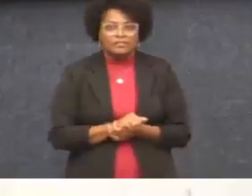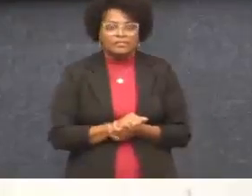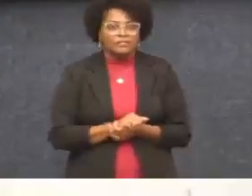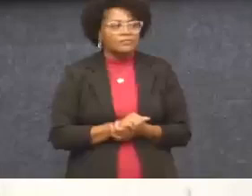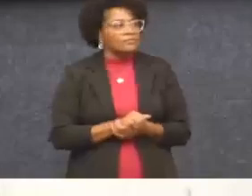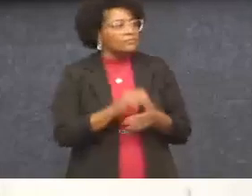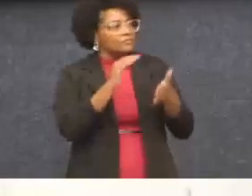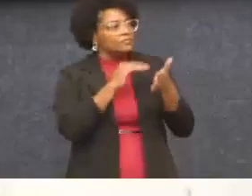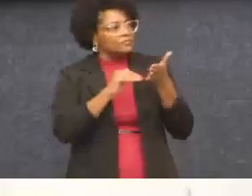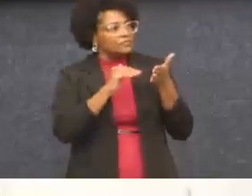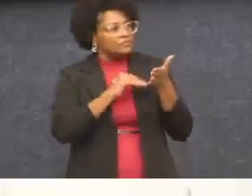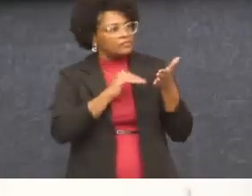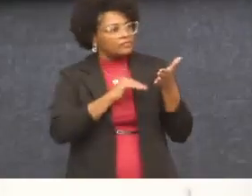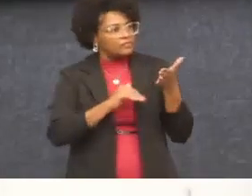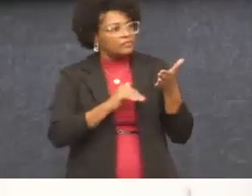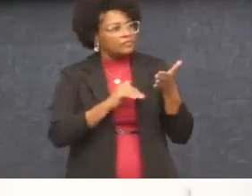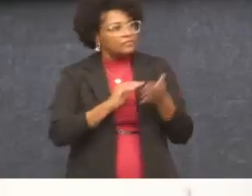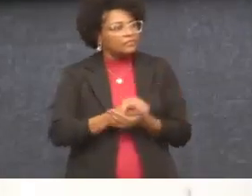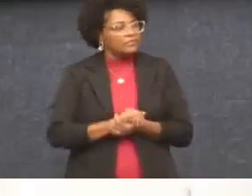secretário,